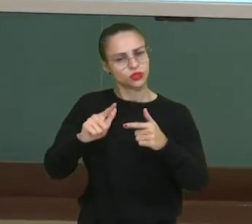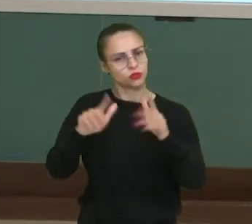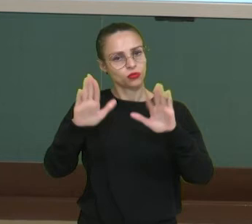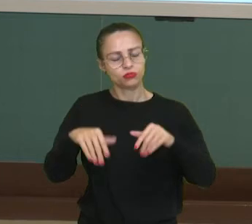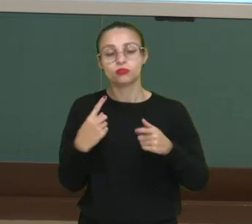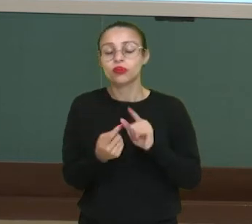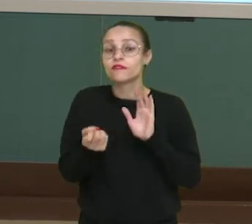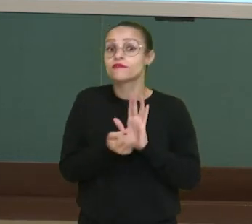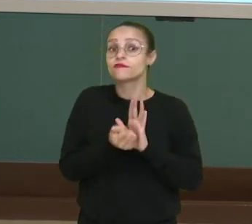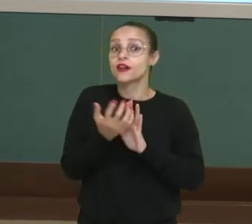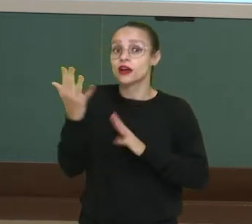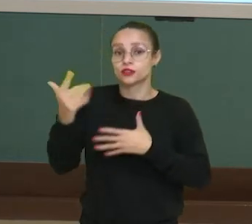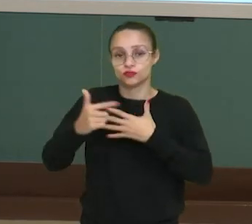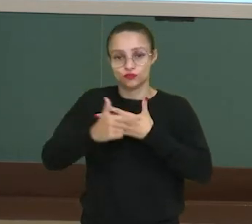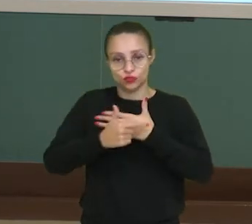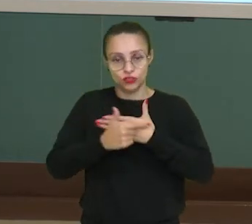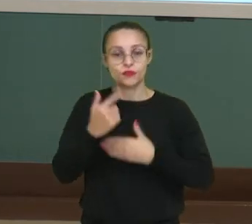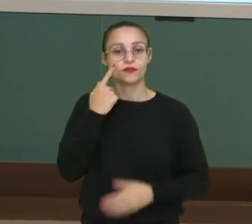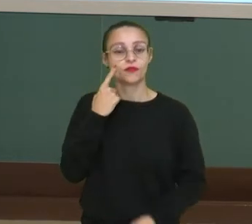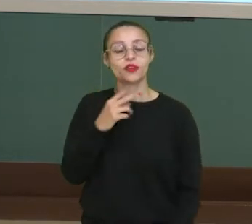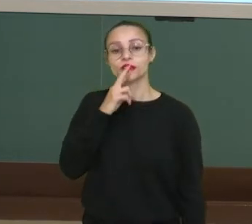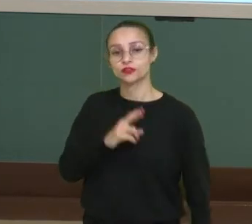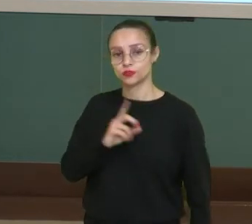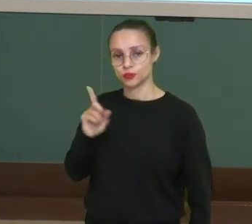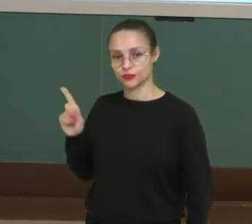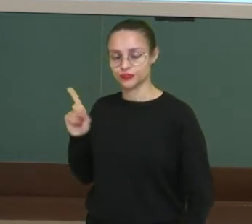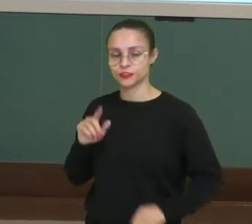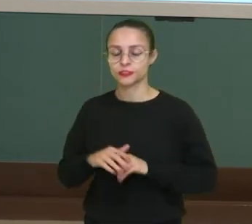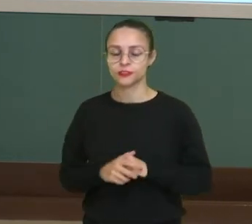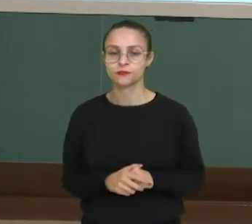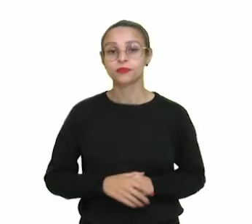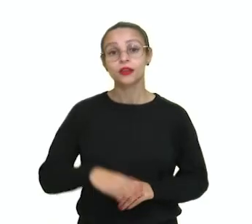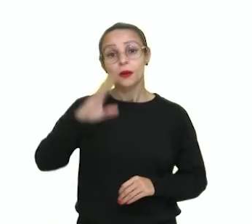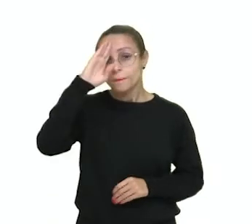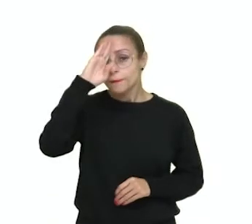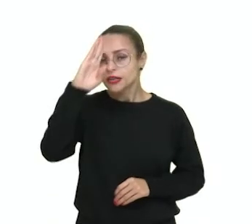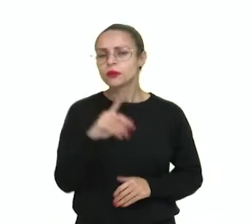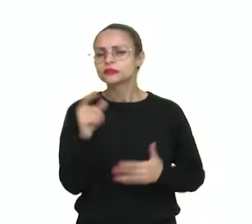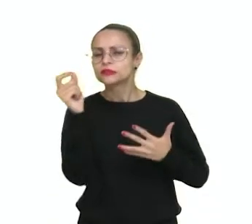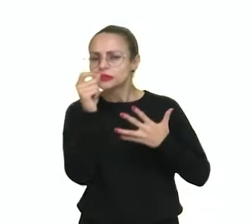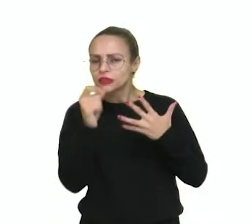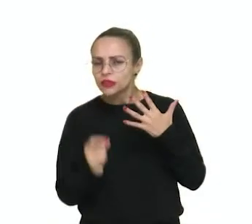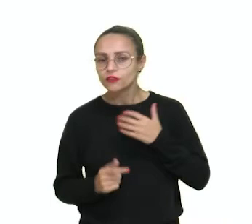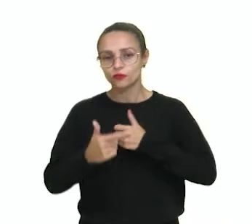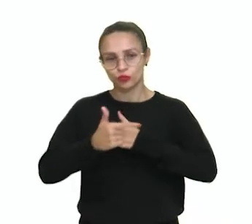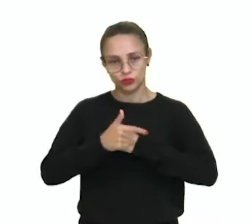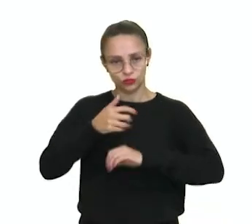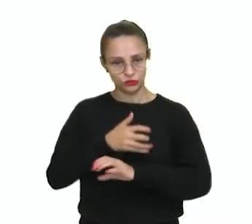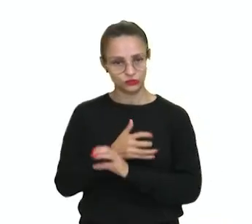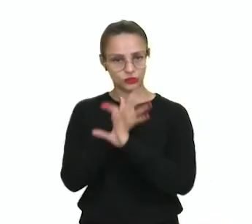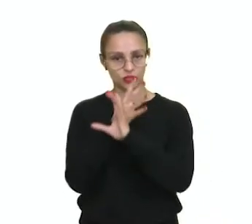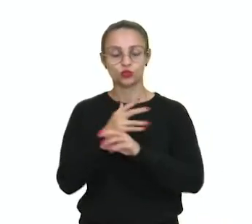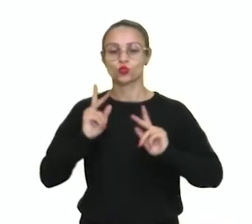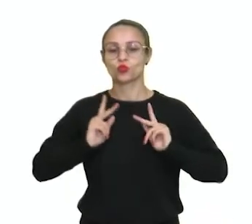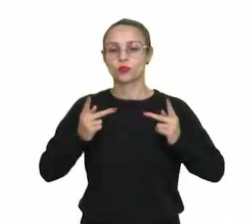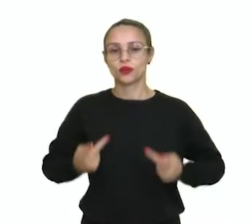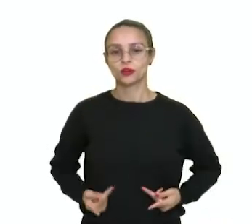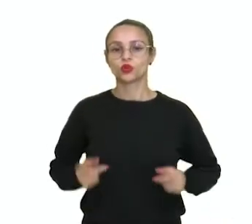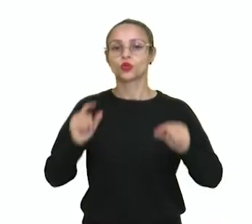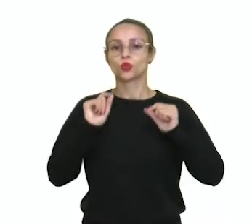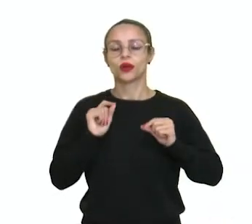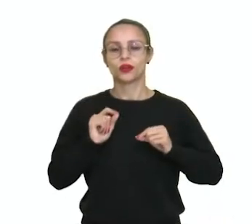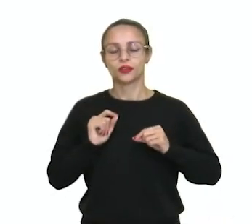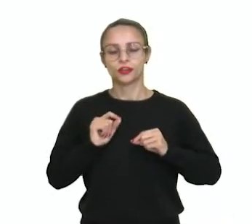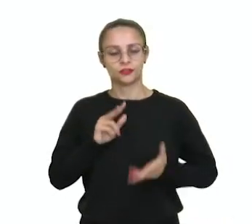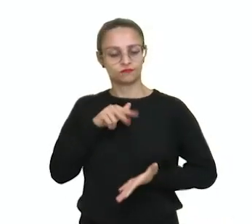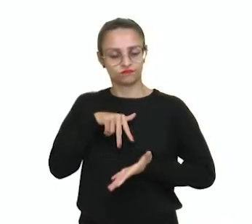várias funções. Então vamos ver a resposta esperada? As principais funções do esqueleto humano são a